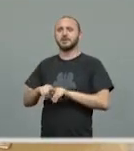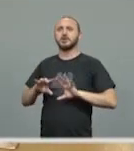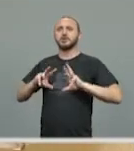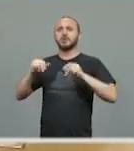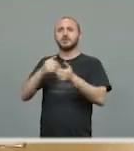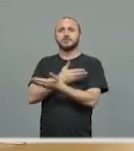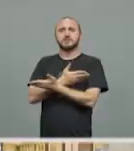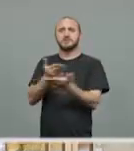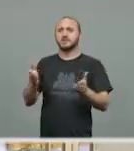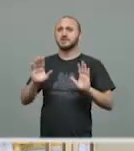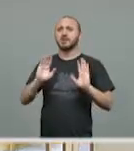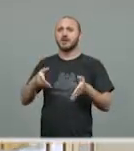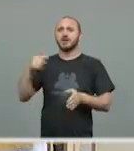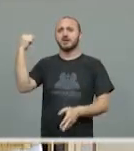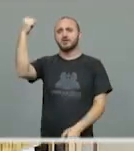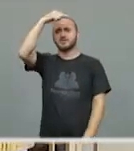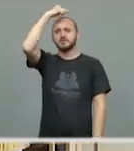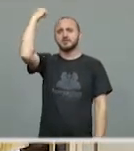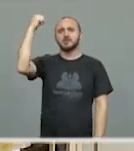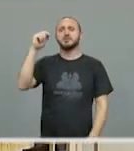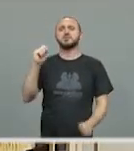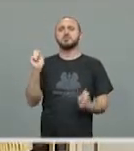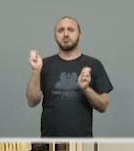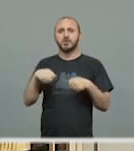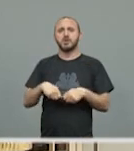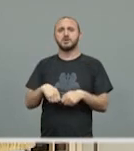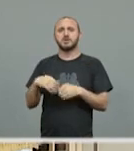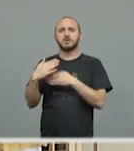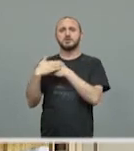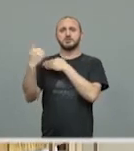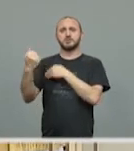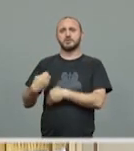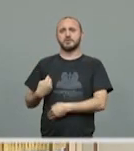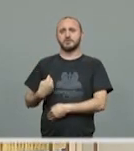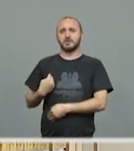Falou? Como é que está a nossa vida?